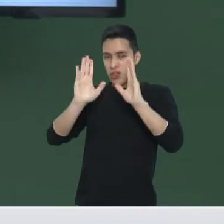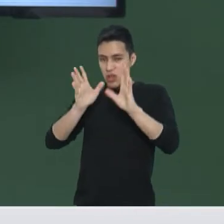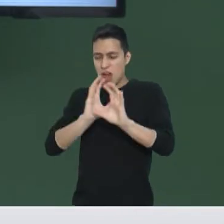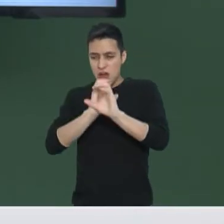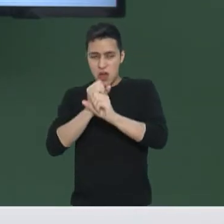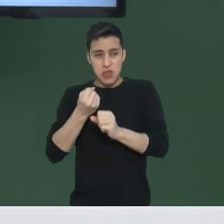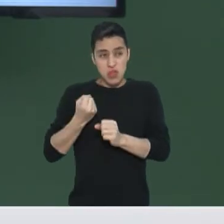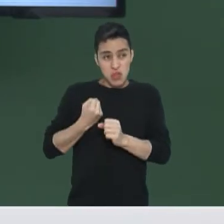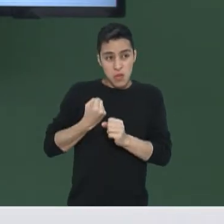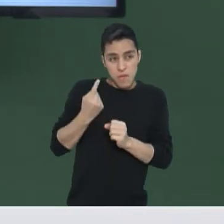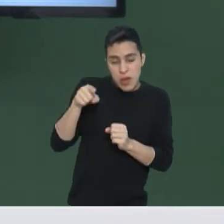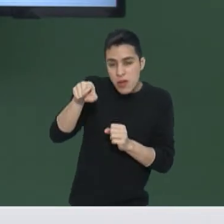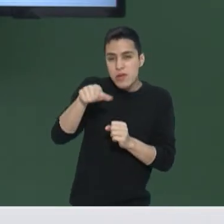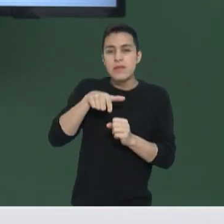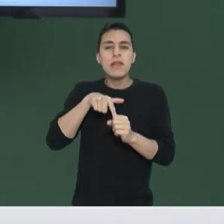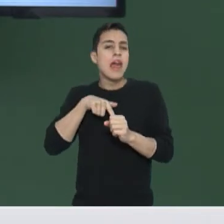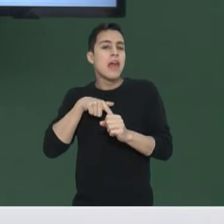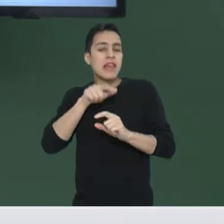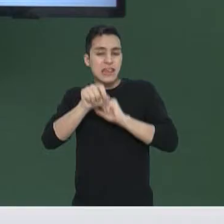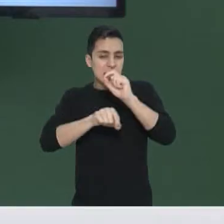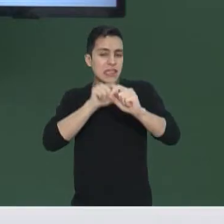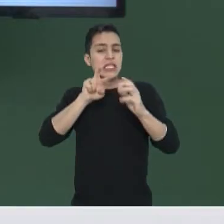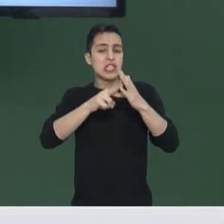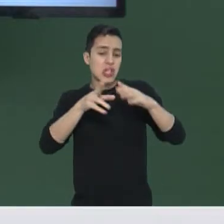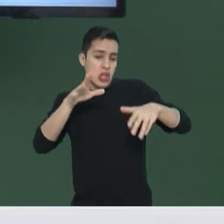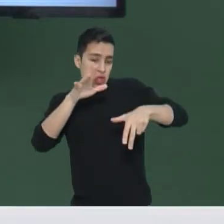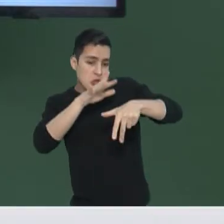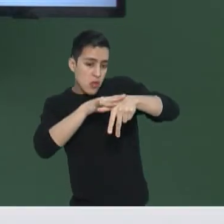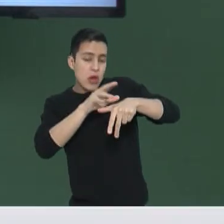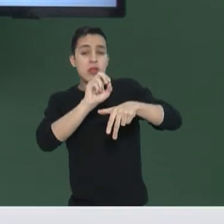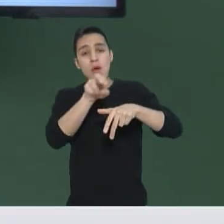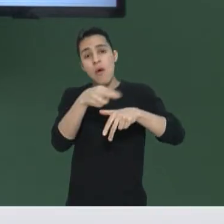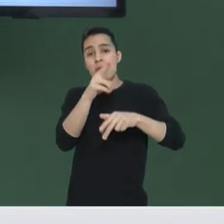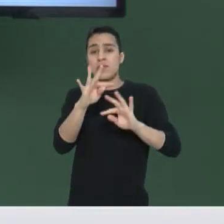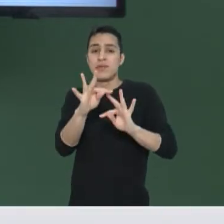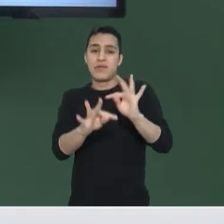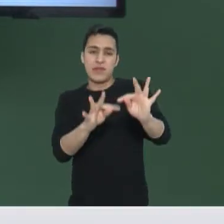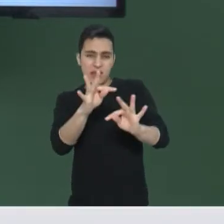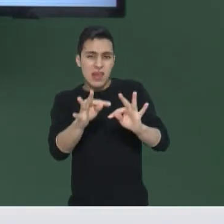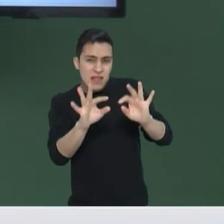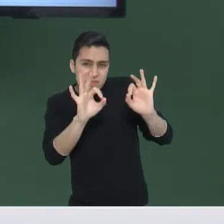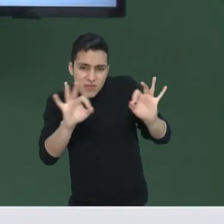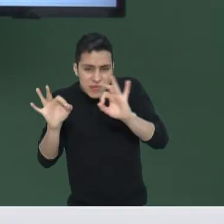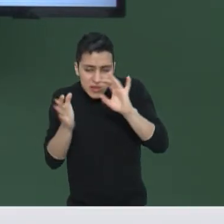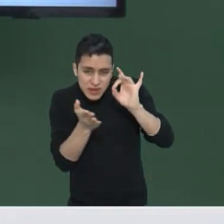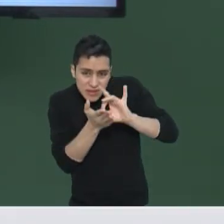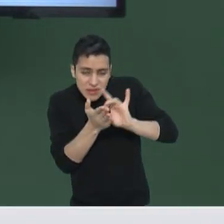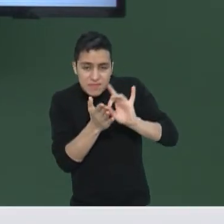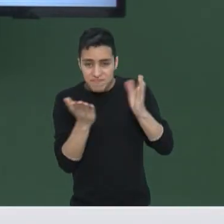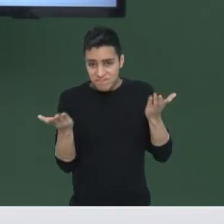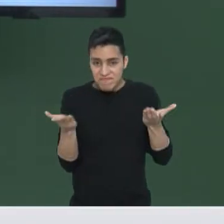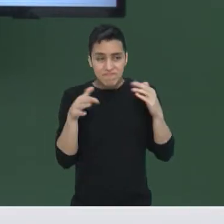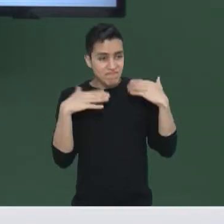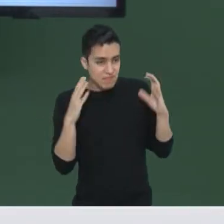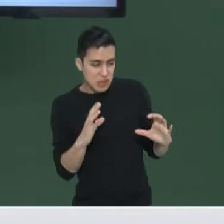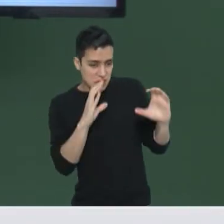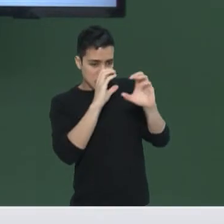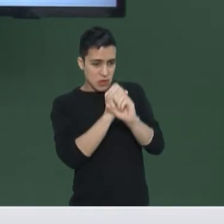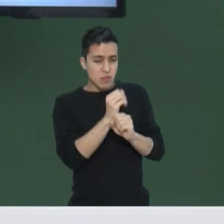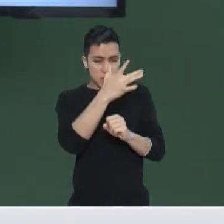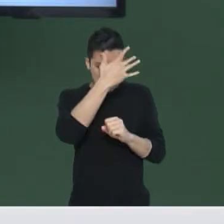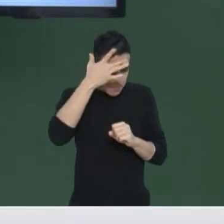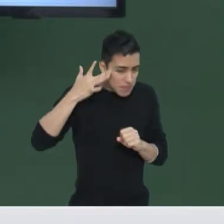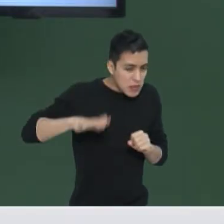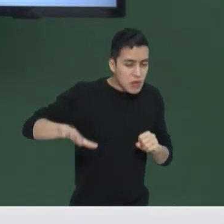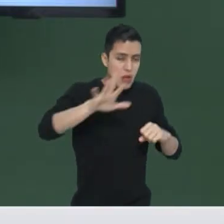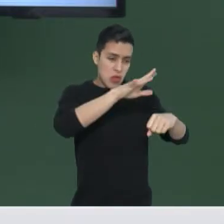número de casos, tiveram a doença ou estão em tratamento. Você concorda comigo? Então, se eu pegar o número de